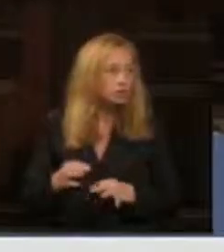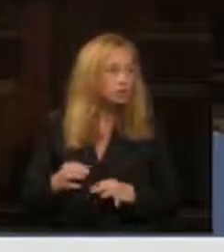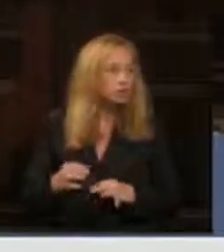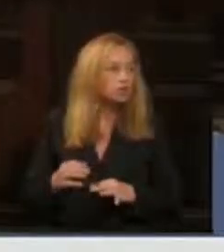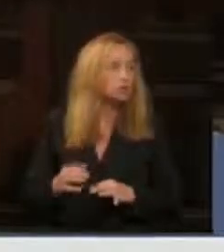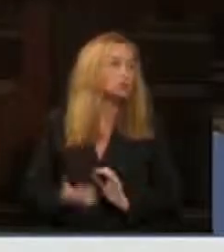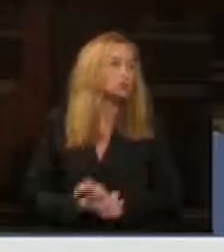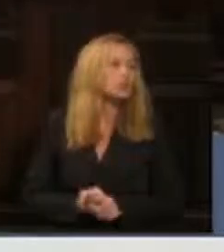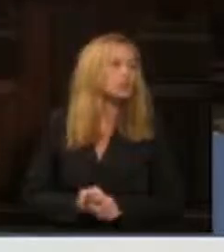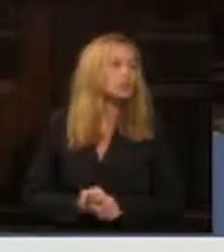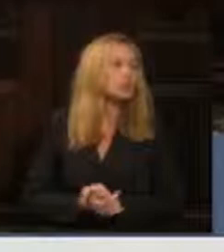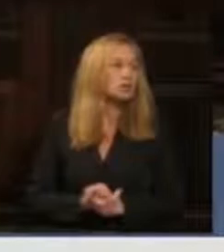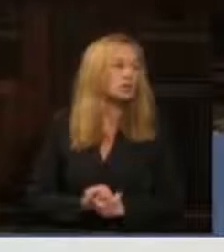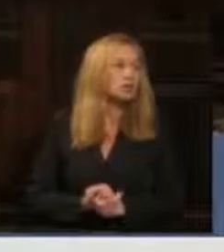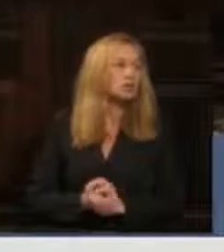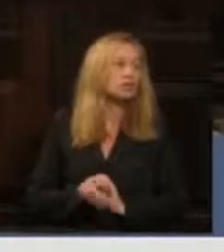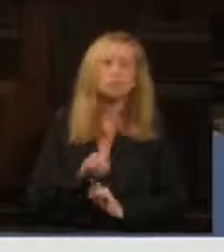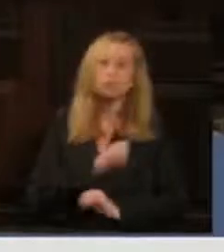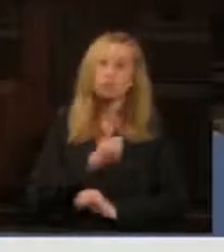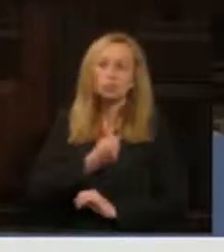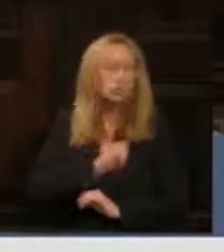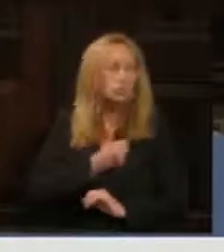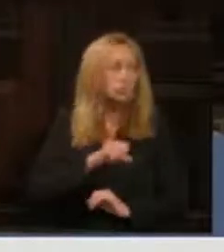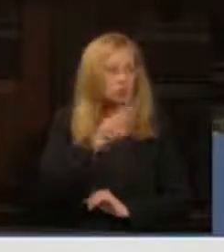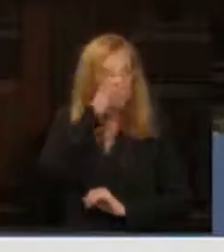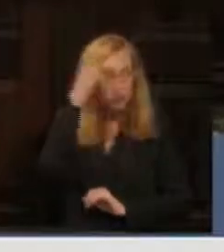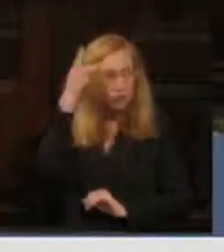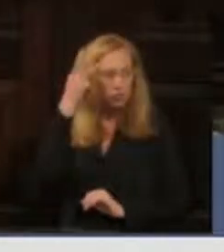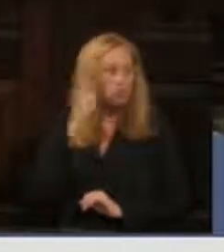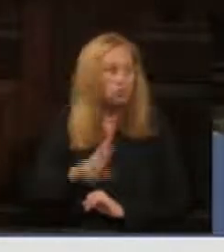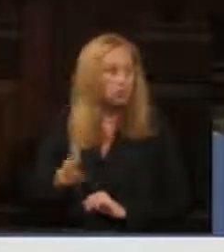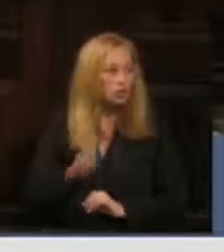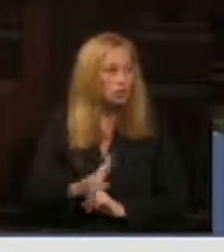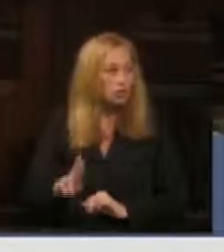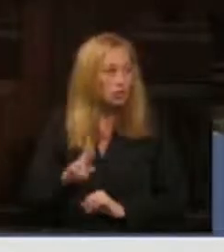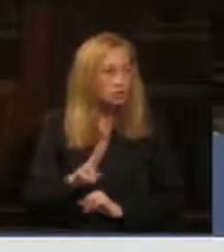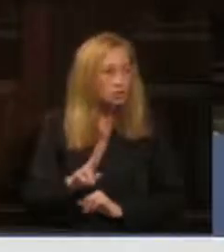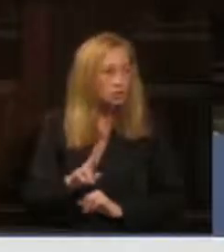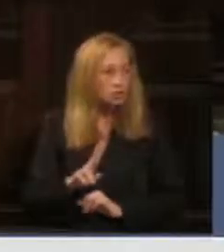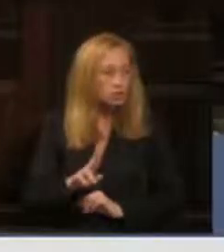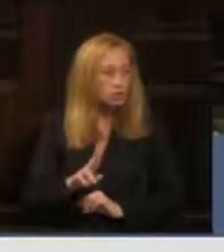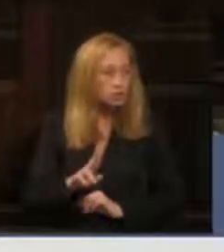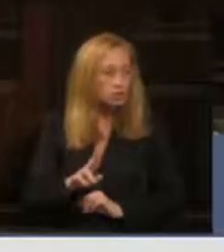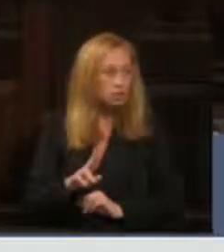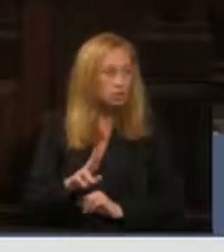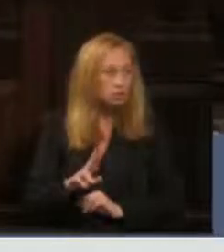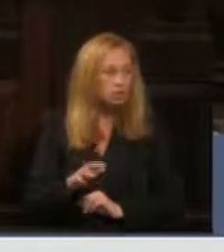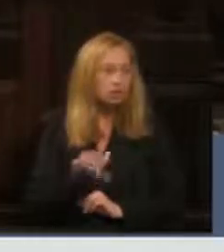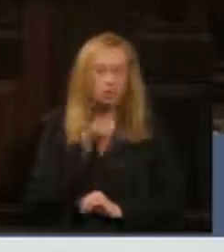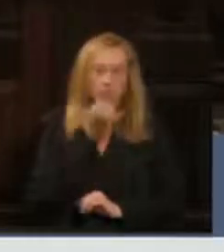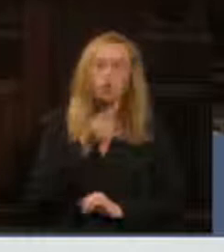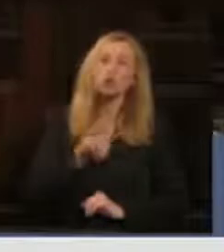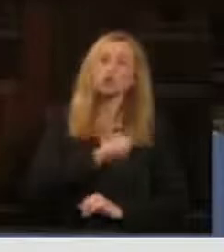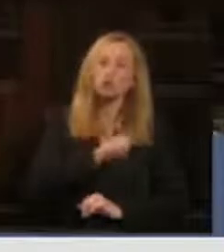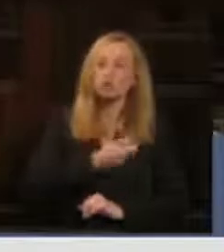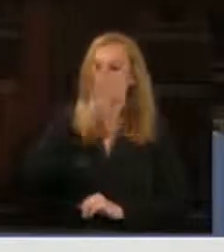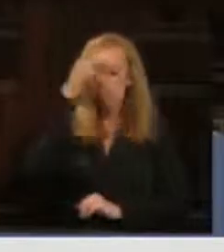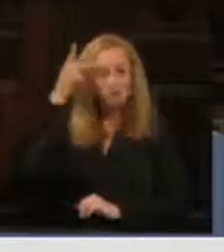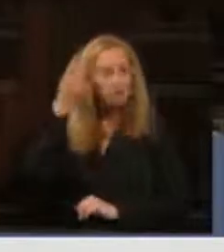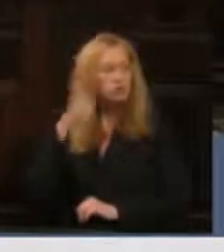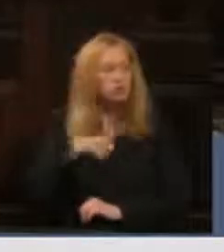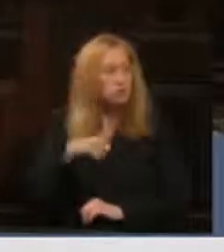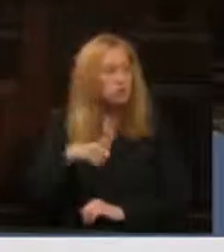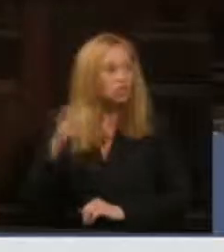de desigualdades que resultam em iniquidades sociais em saúde. A desigualdade na distribuição de